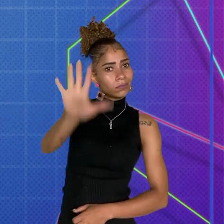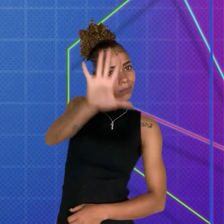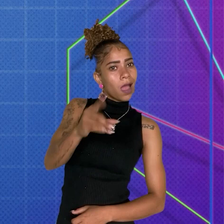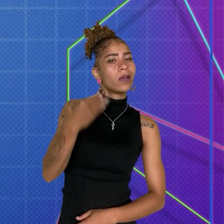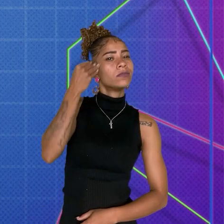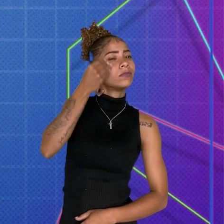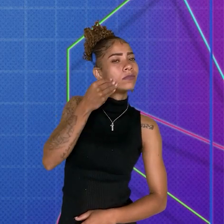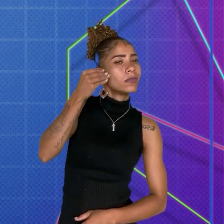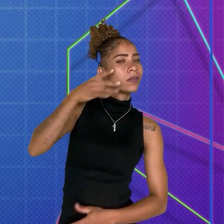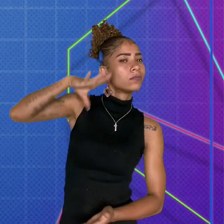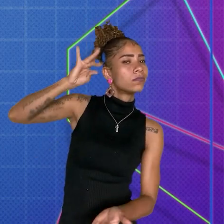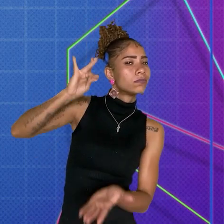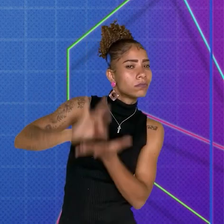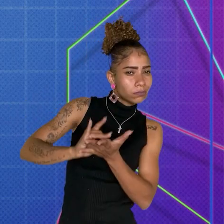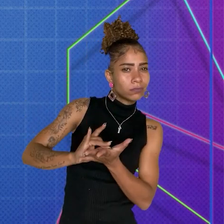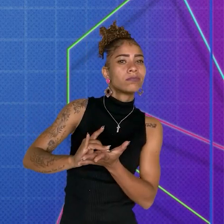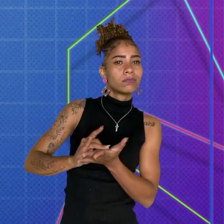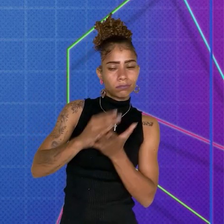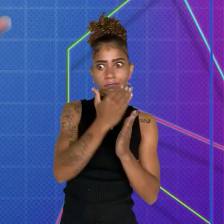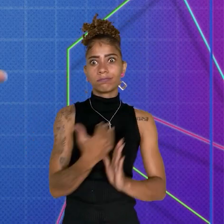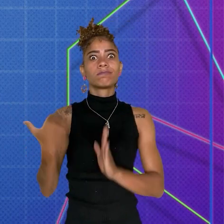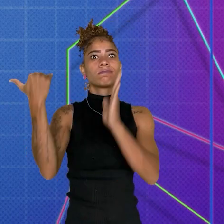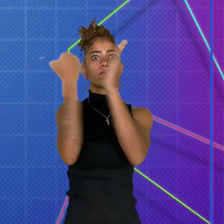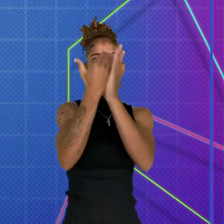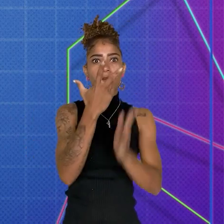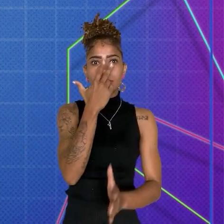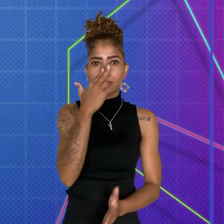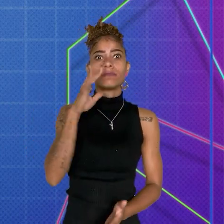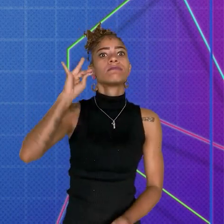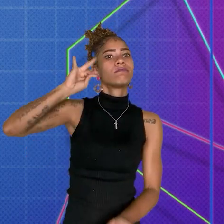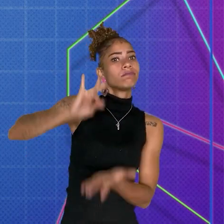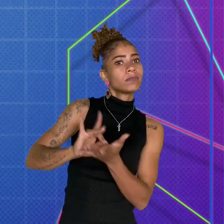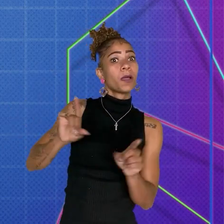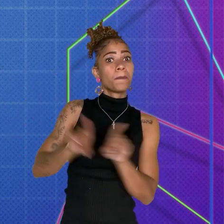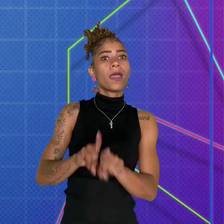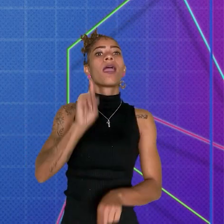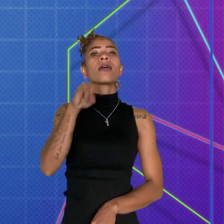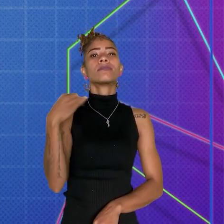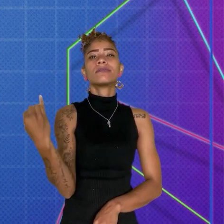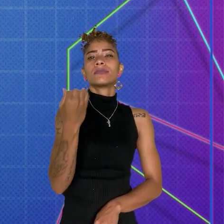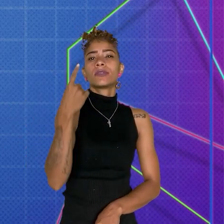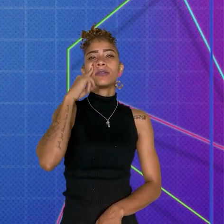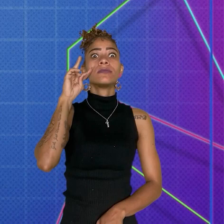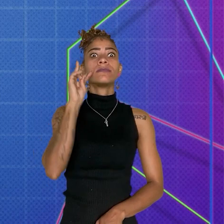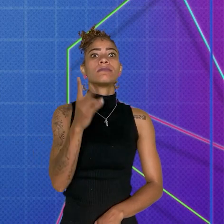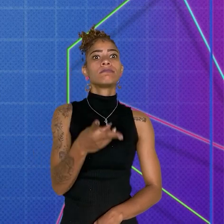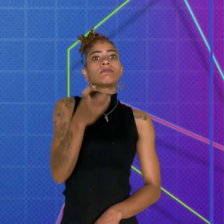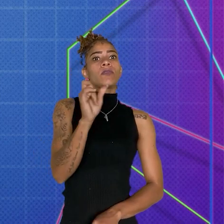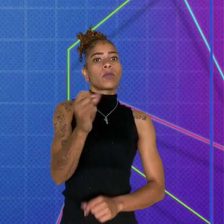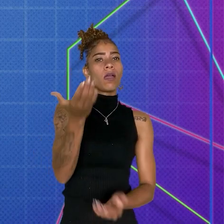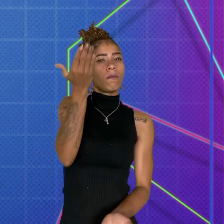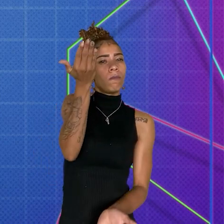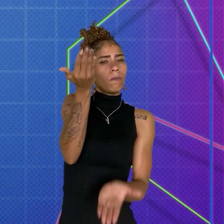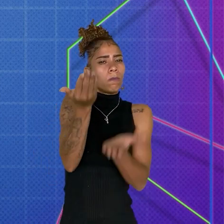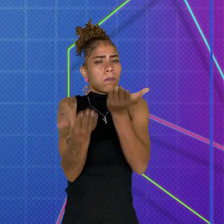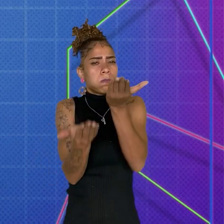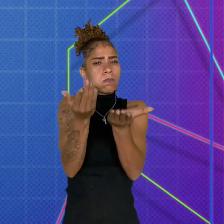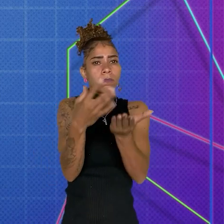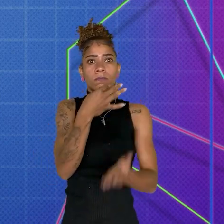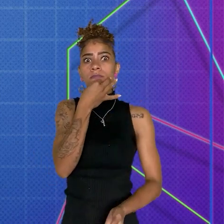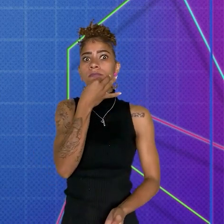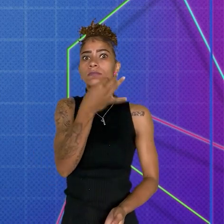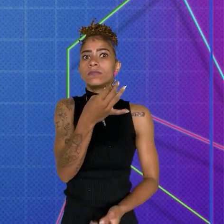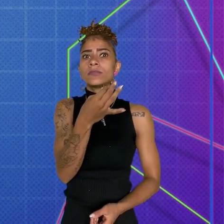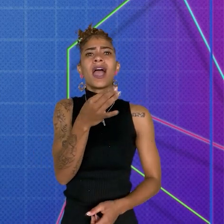jogo e tornar a experiência do jogo mais intensa e realista. Também é crucial levar em consideração o equilíbrio dos efeitos